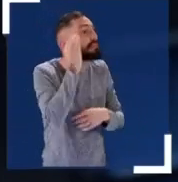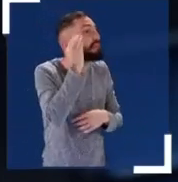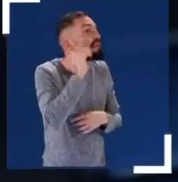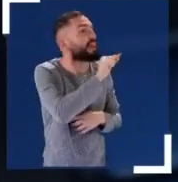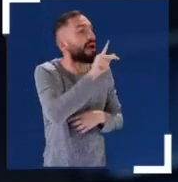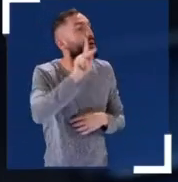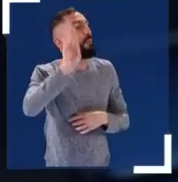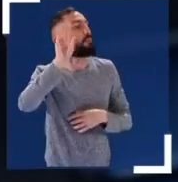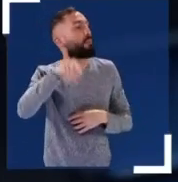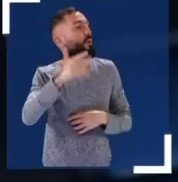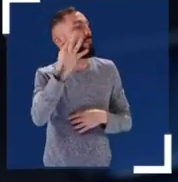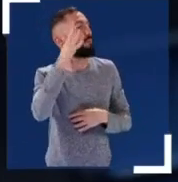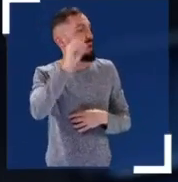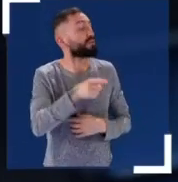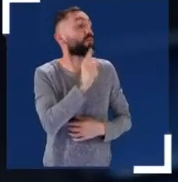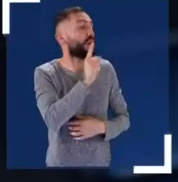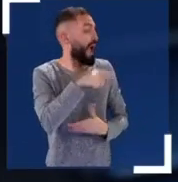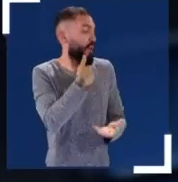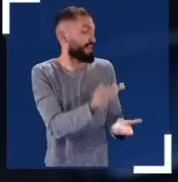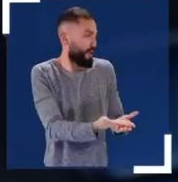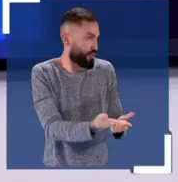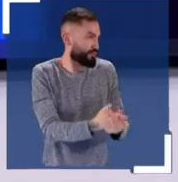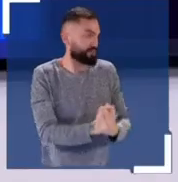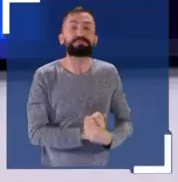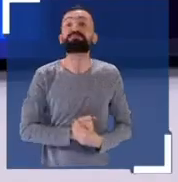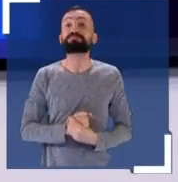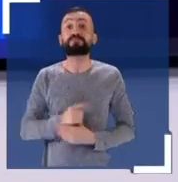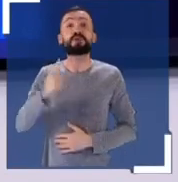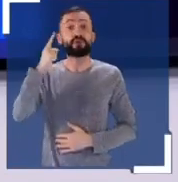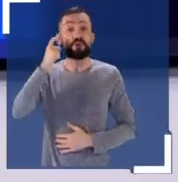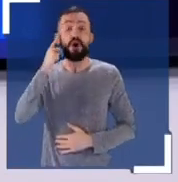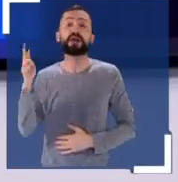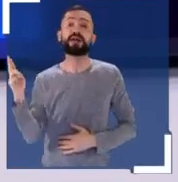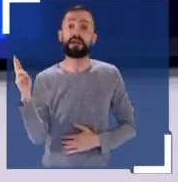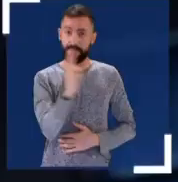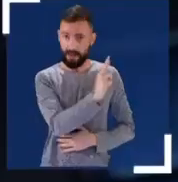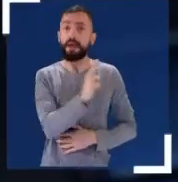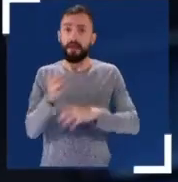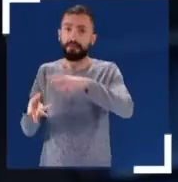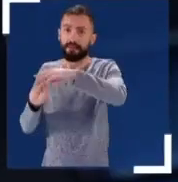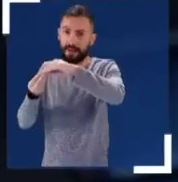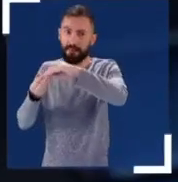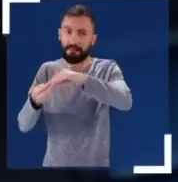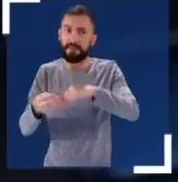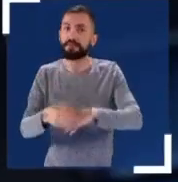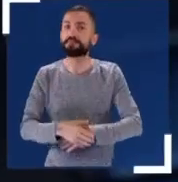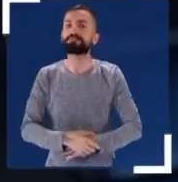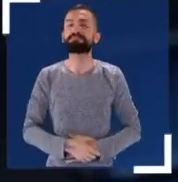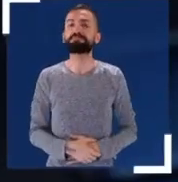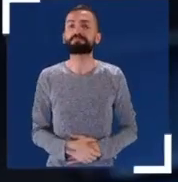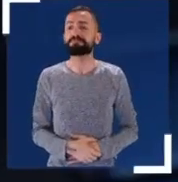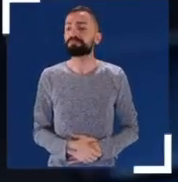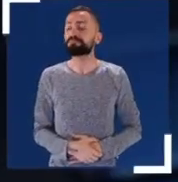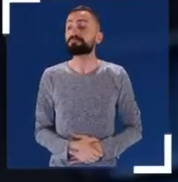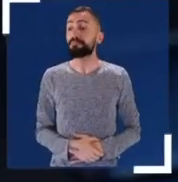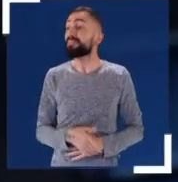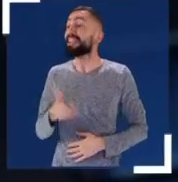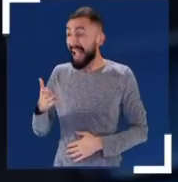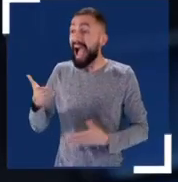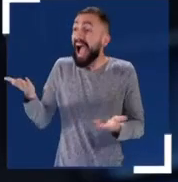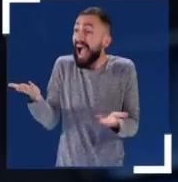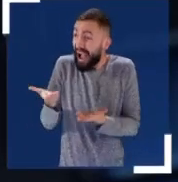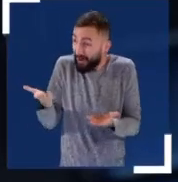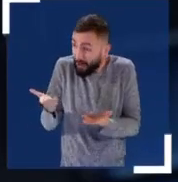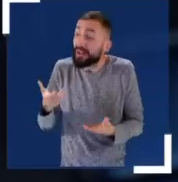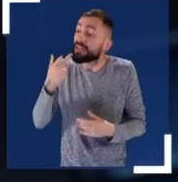mesmo um real que até hoje é servido. Candidato João Dória, por favor, a tréplica. Bem, a tréplica é para reafirmar